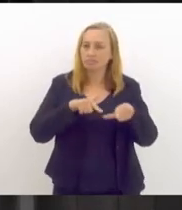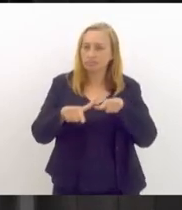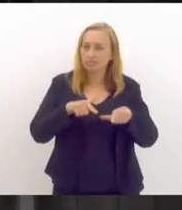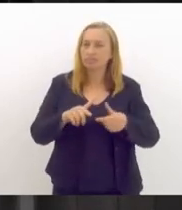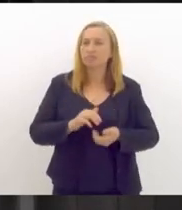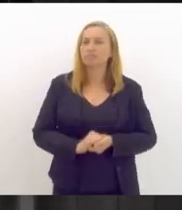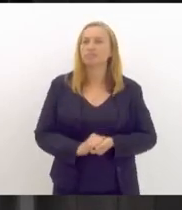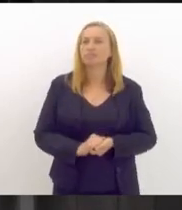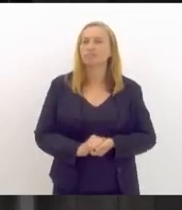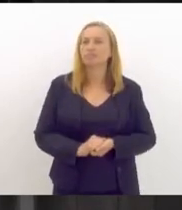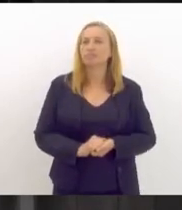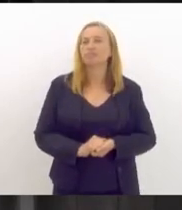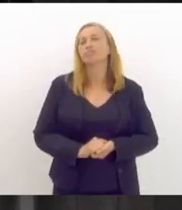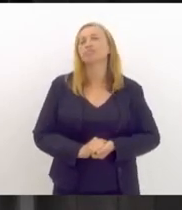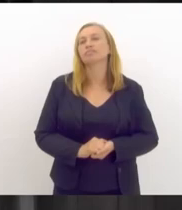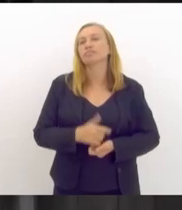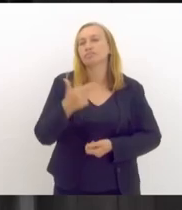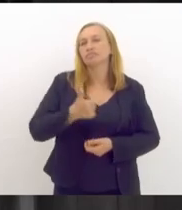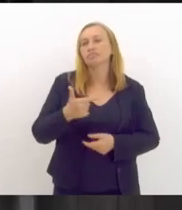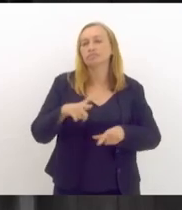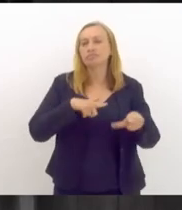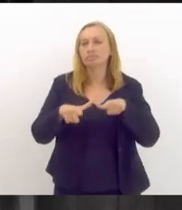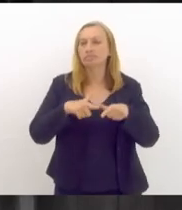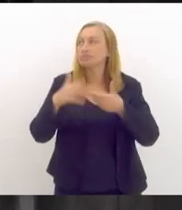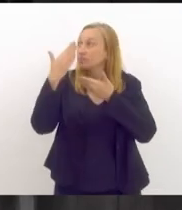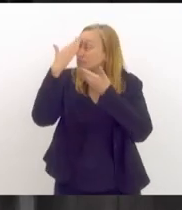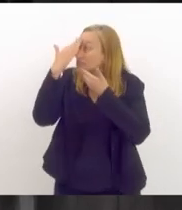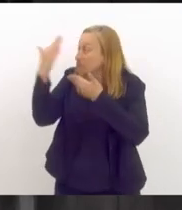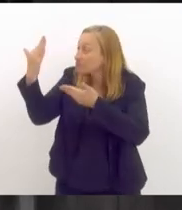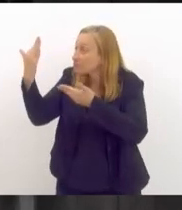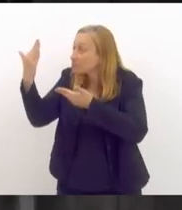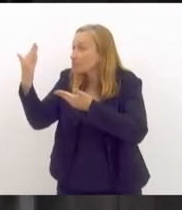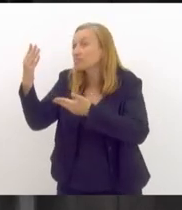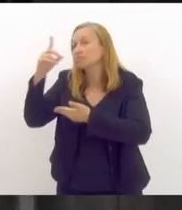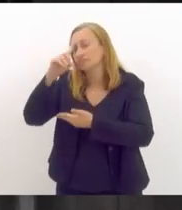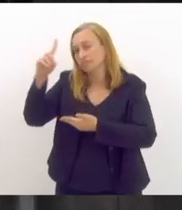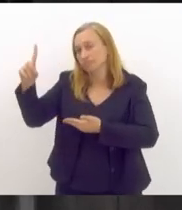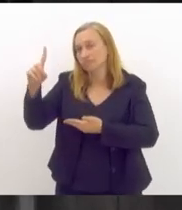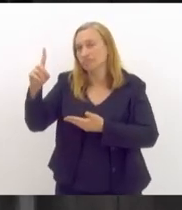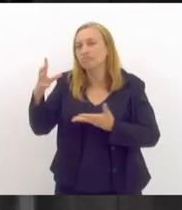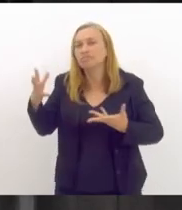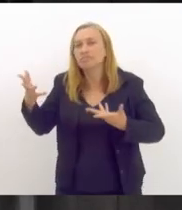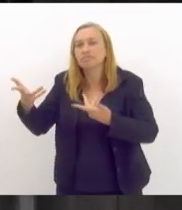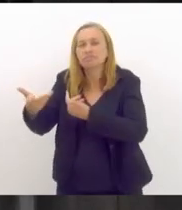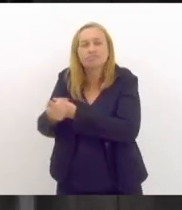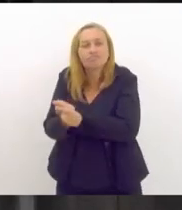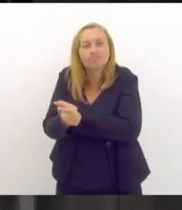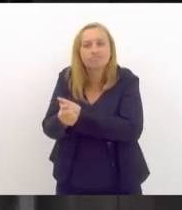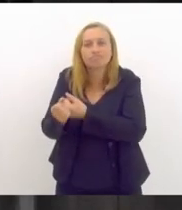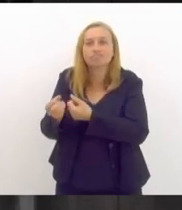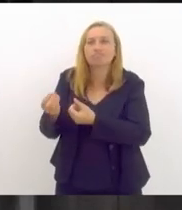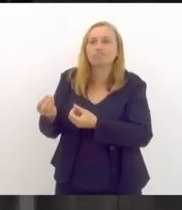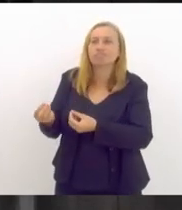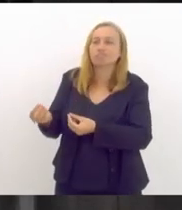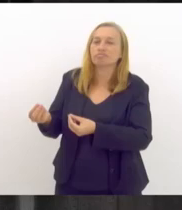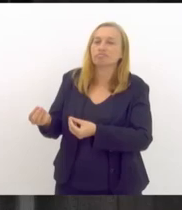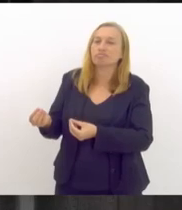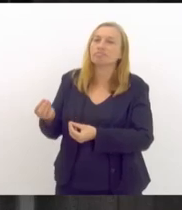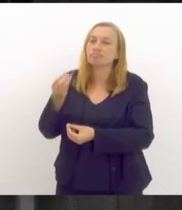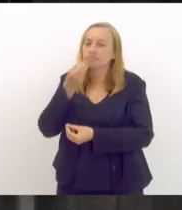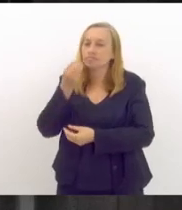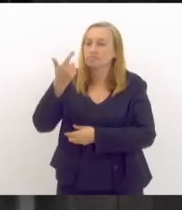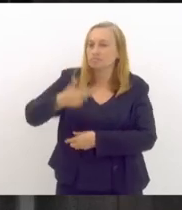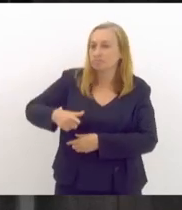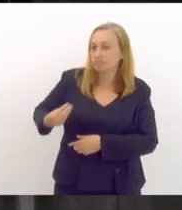décimo terceiro do segundo mandato então iniciar agradecendo a Deus a esse Deus maravilhoso possibilitou mais uma vez poder estar aqui